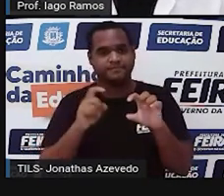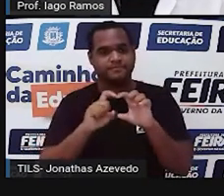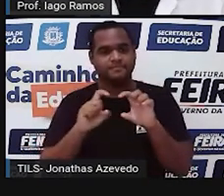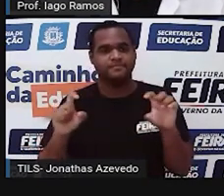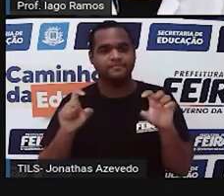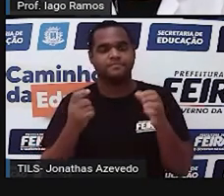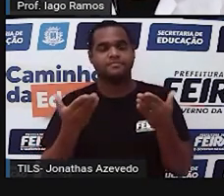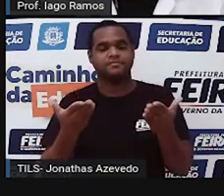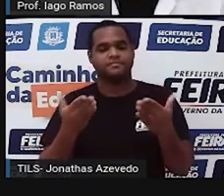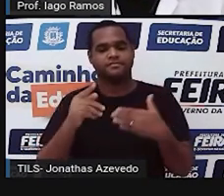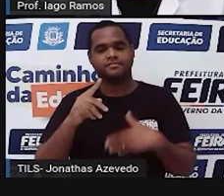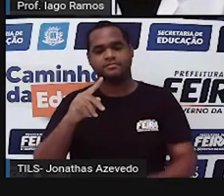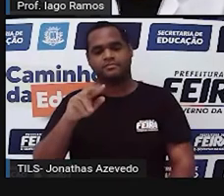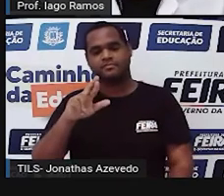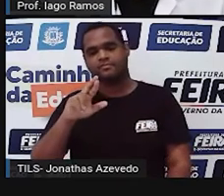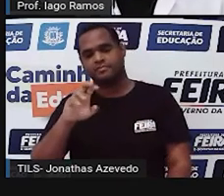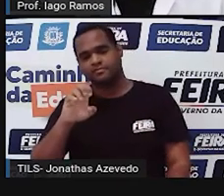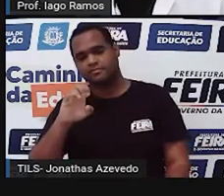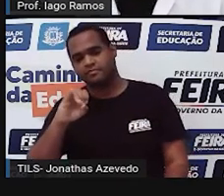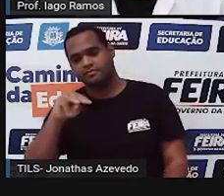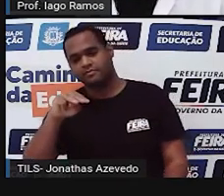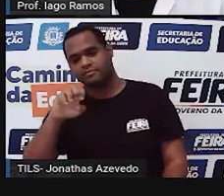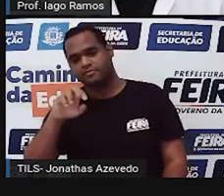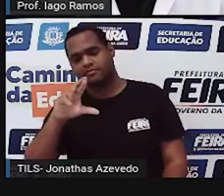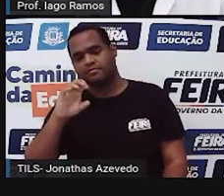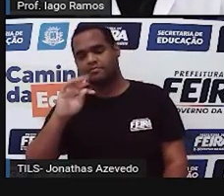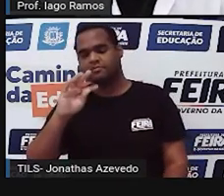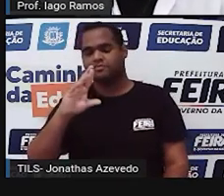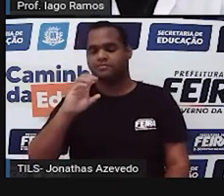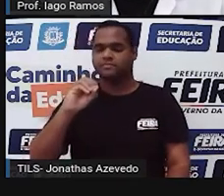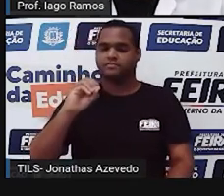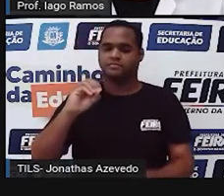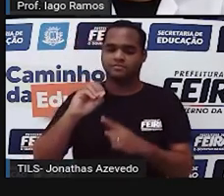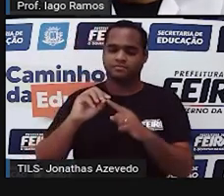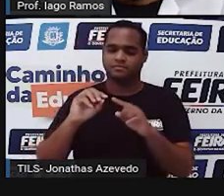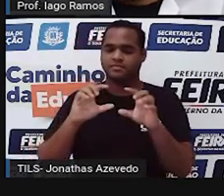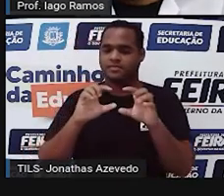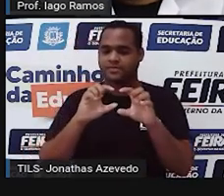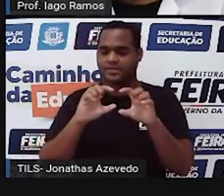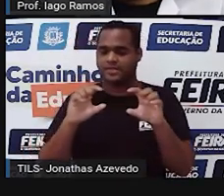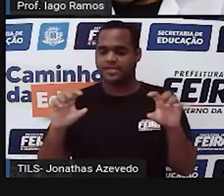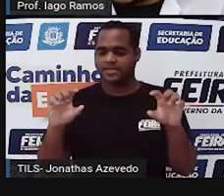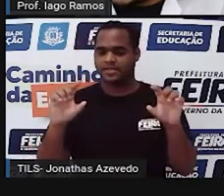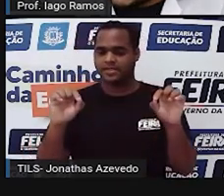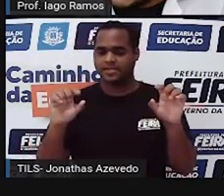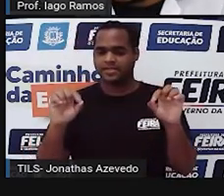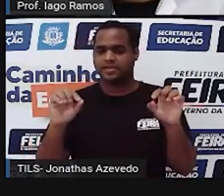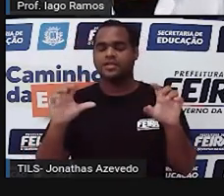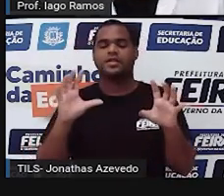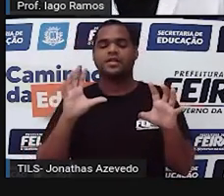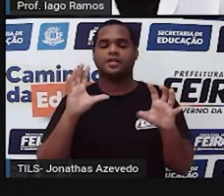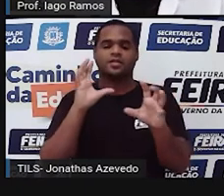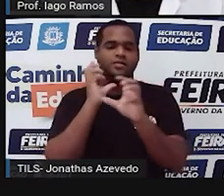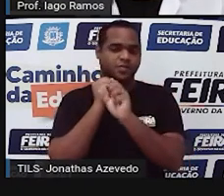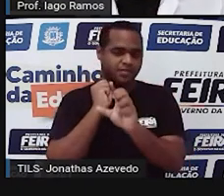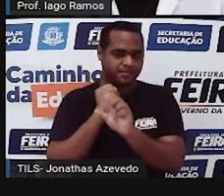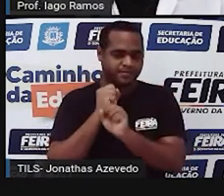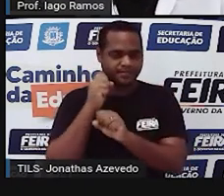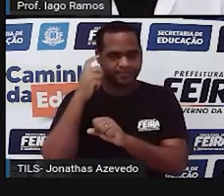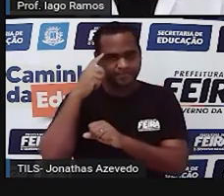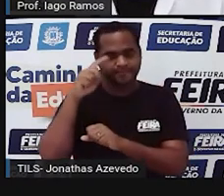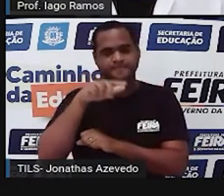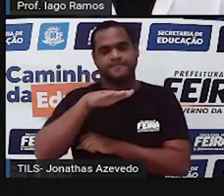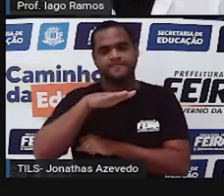a gente está falando de medir o contorno de uma superfície plana medir o